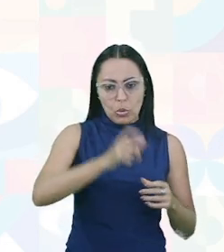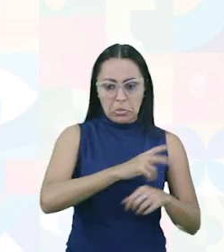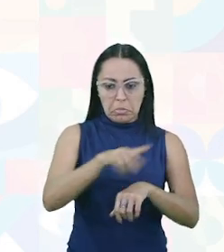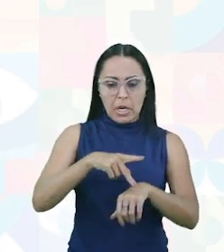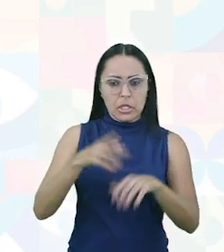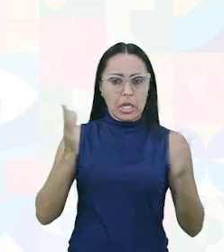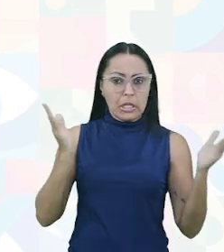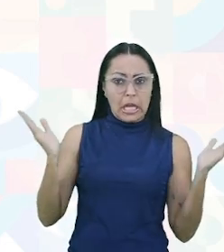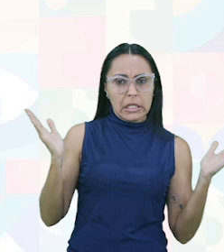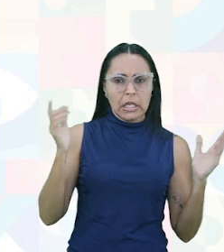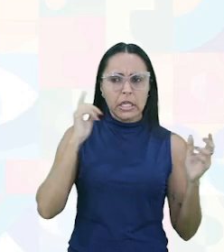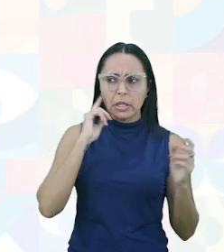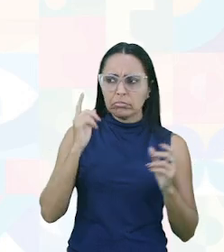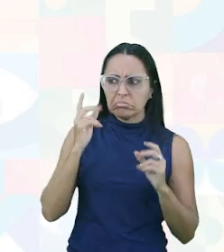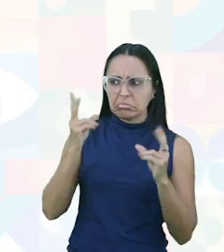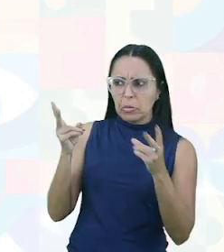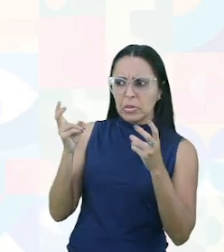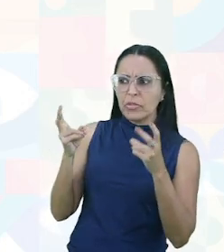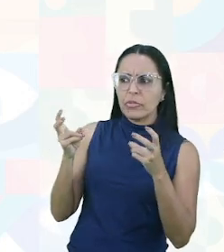aí eu vi que era possível fazer.